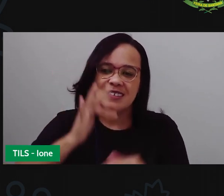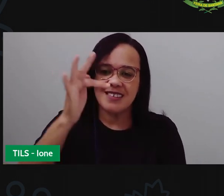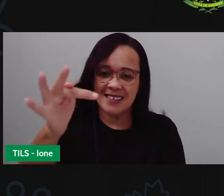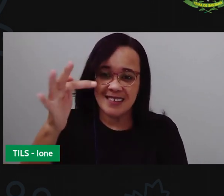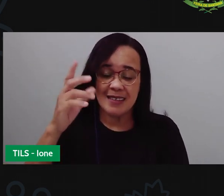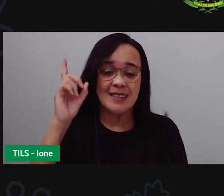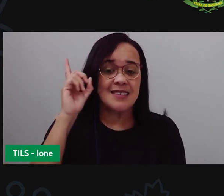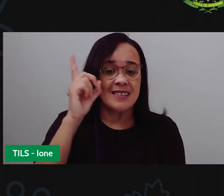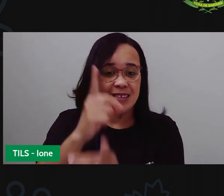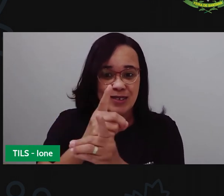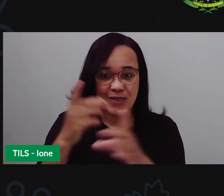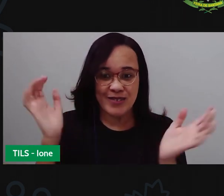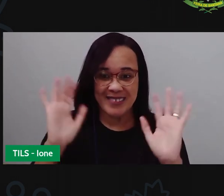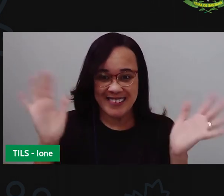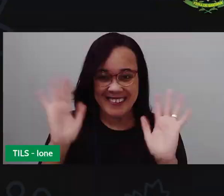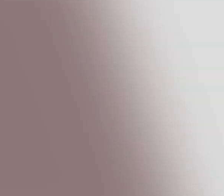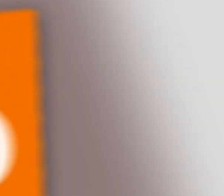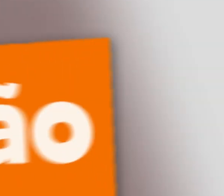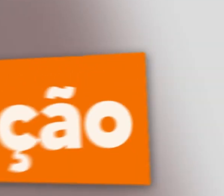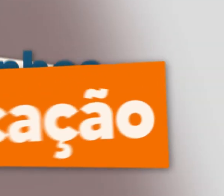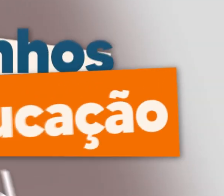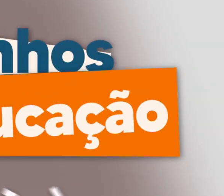Tchau.